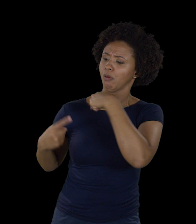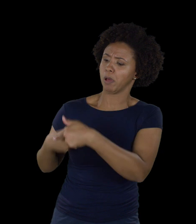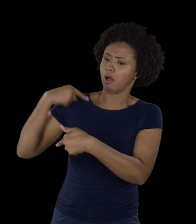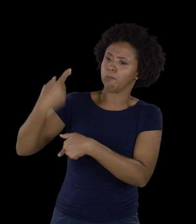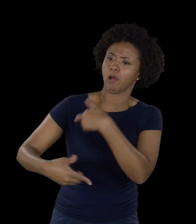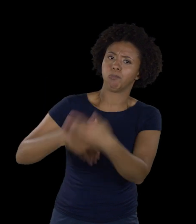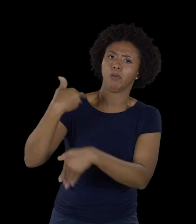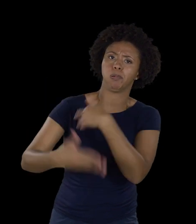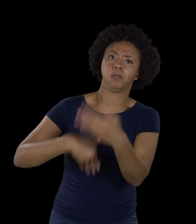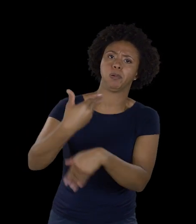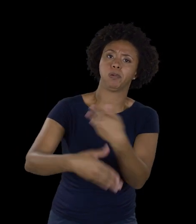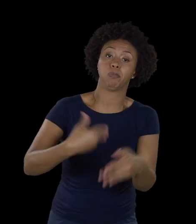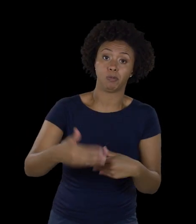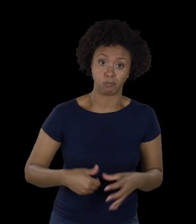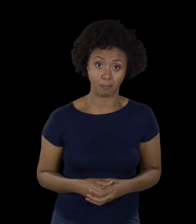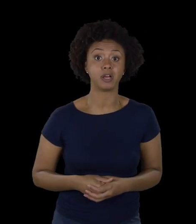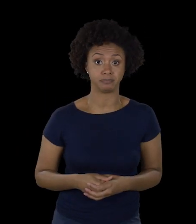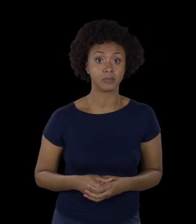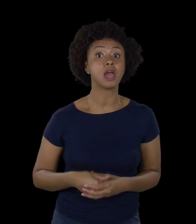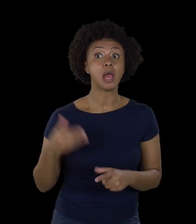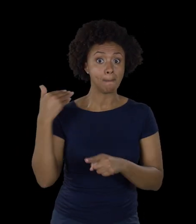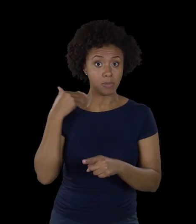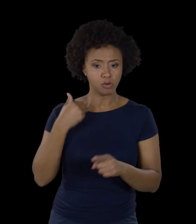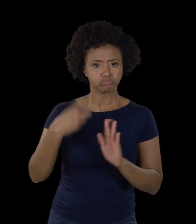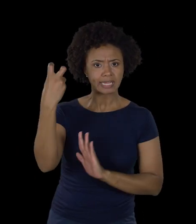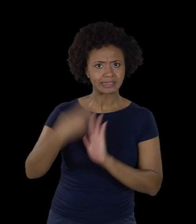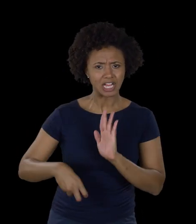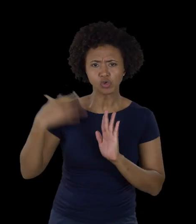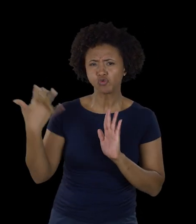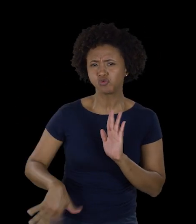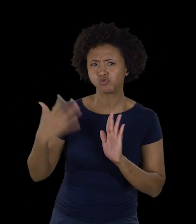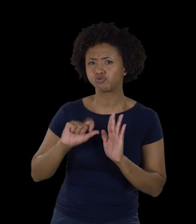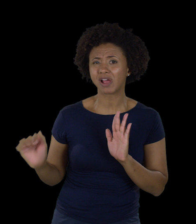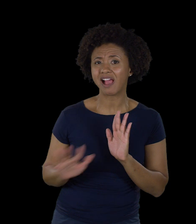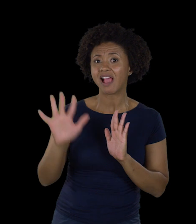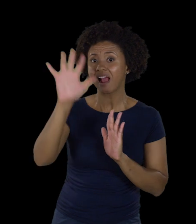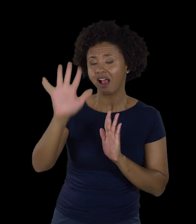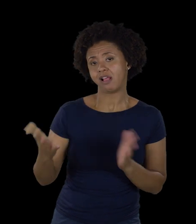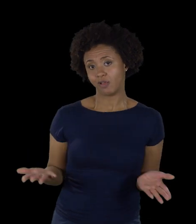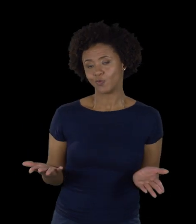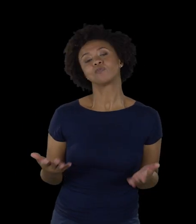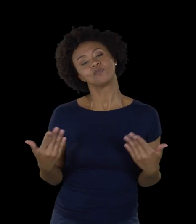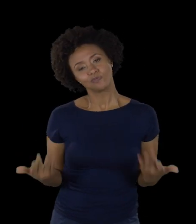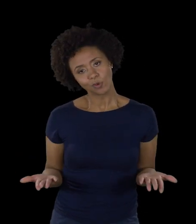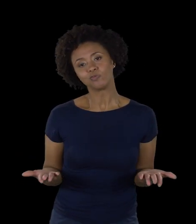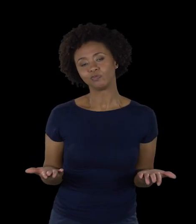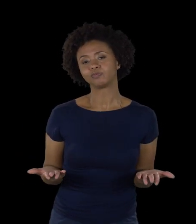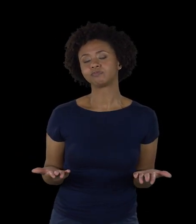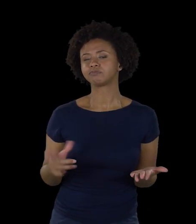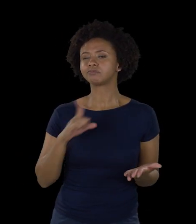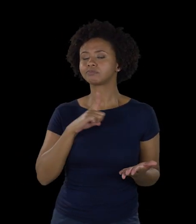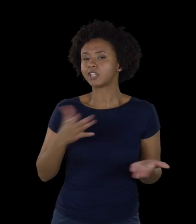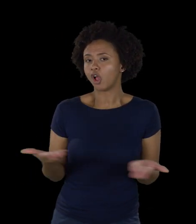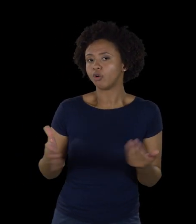bancos também cobram taxas altíssimas para manter sua conta. E hoje existe uma opção que pode